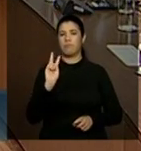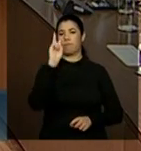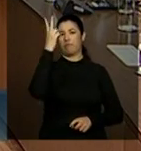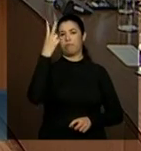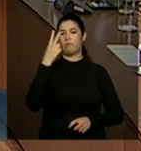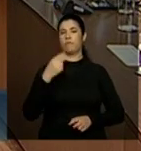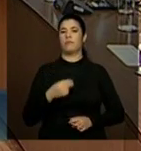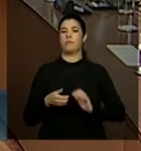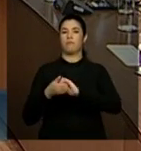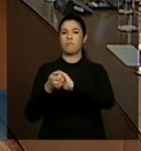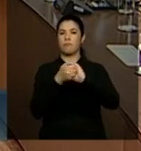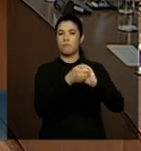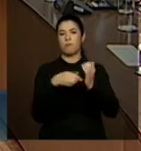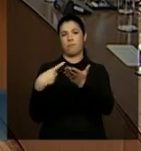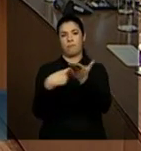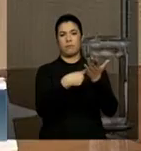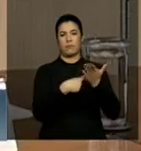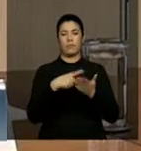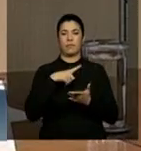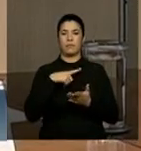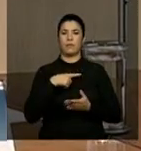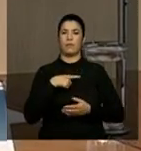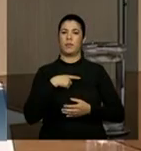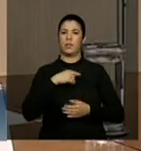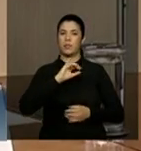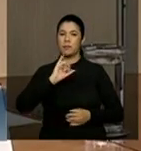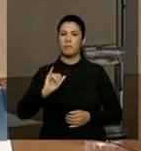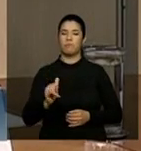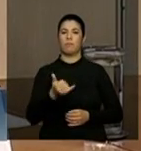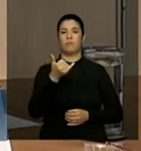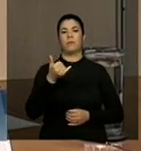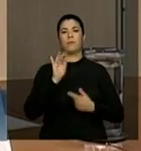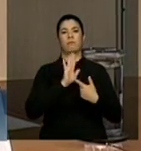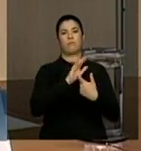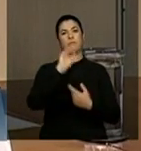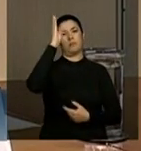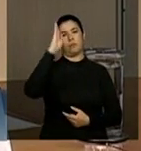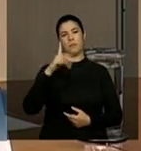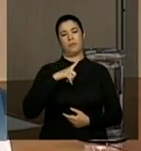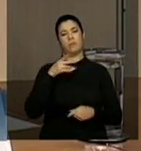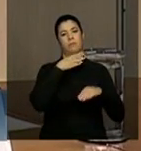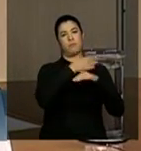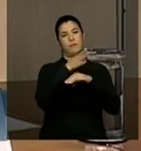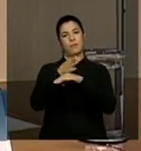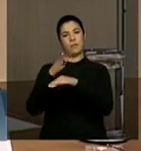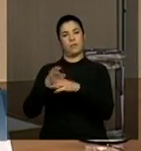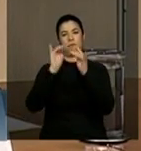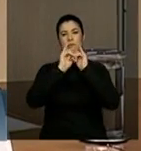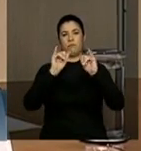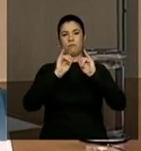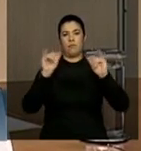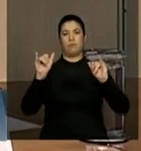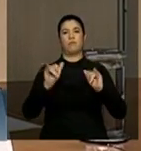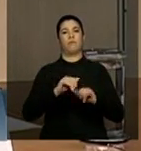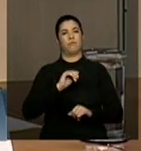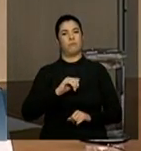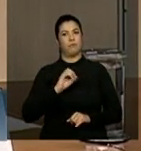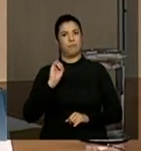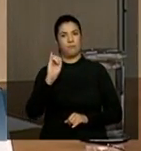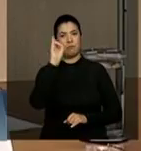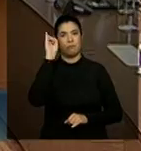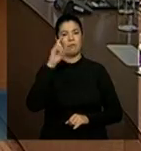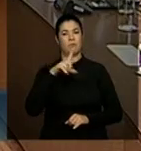e interação que dá a oportunidade ao Brasil de ter acesso a informações dessa qualidade